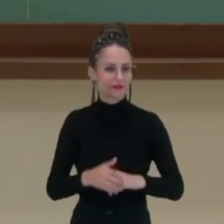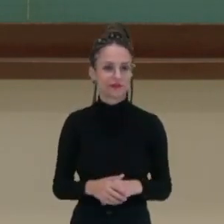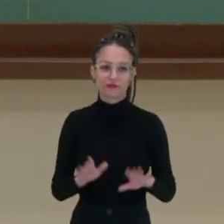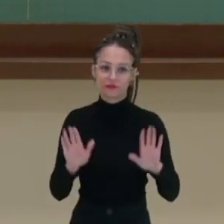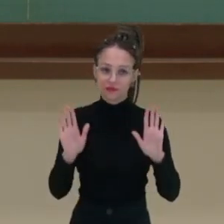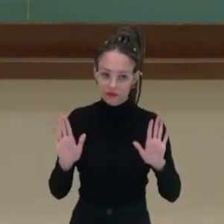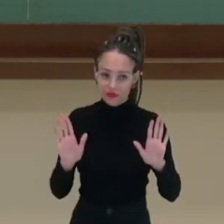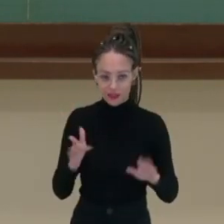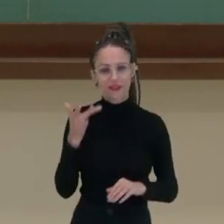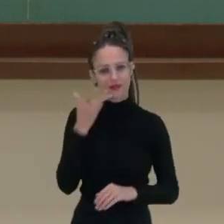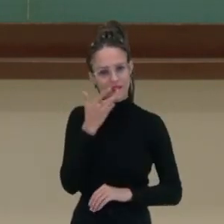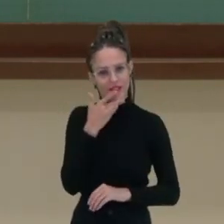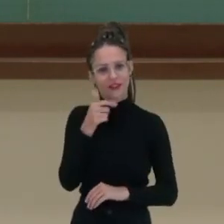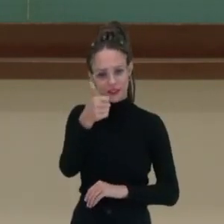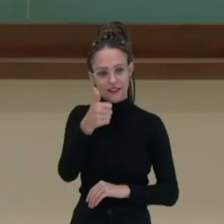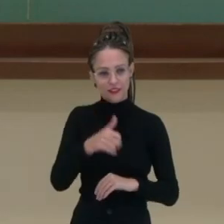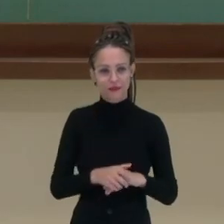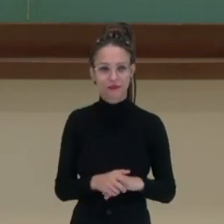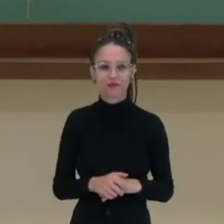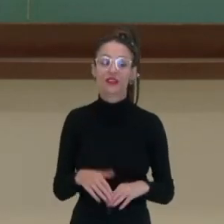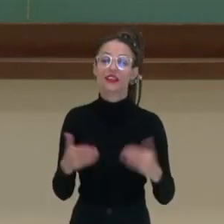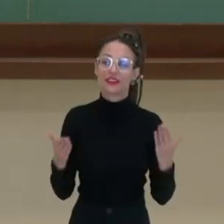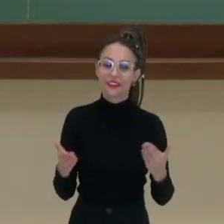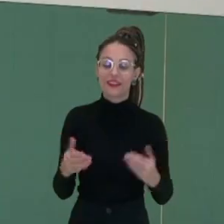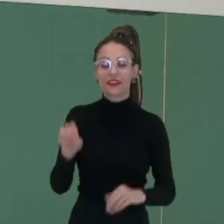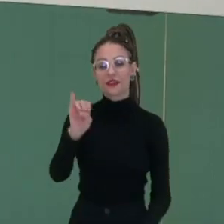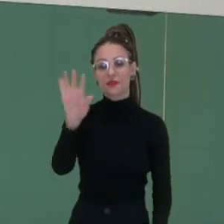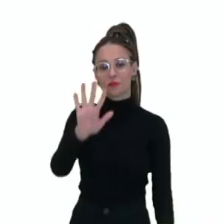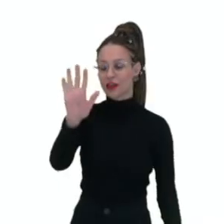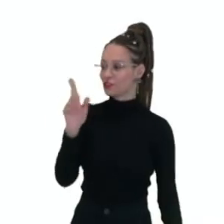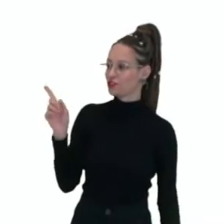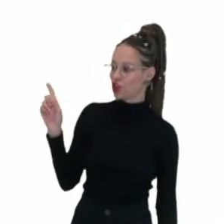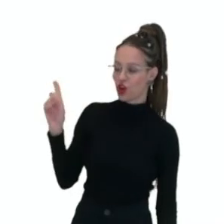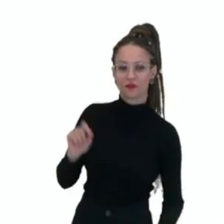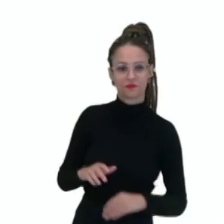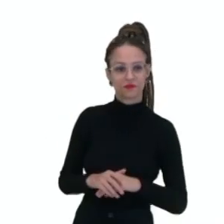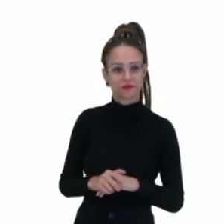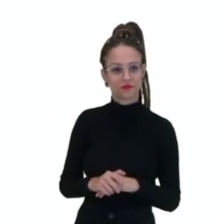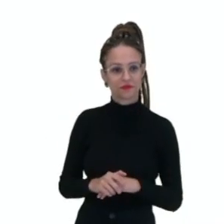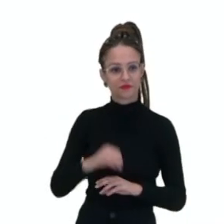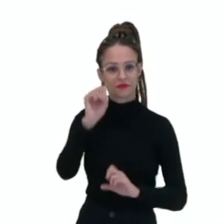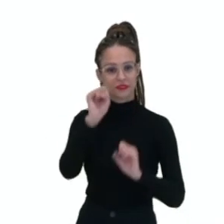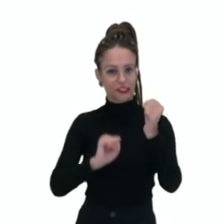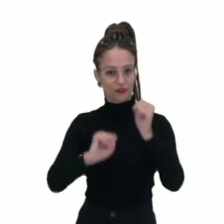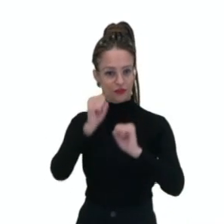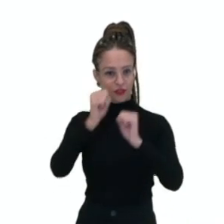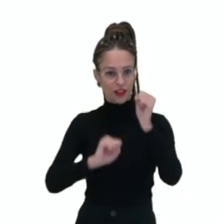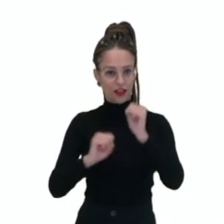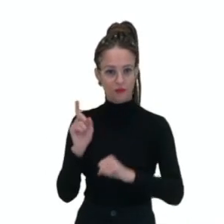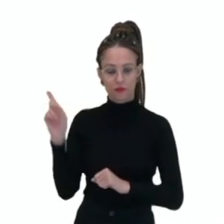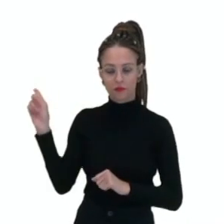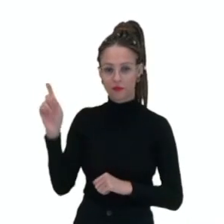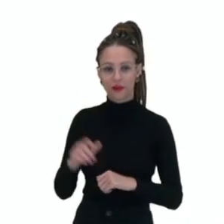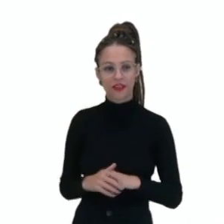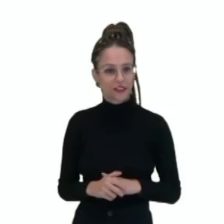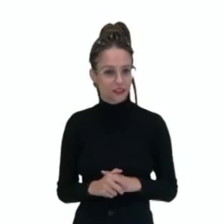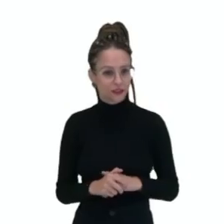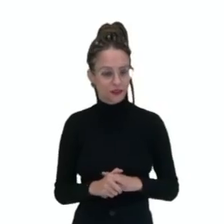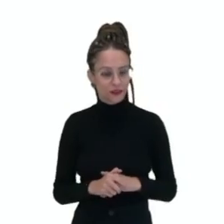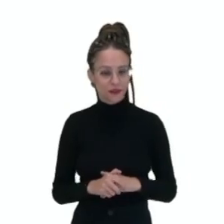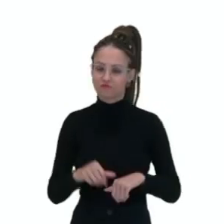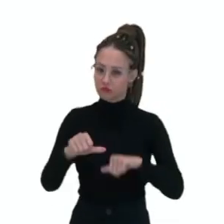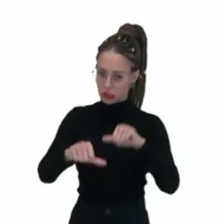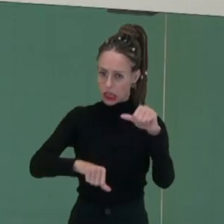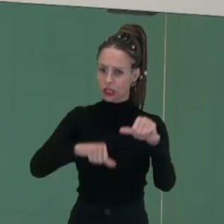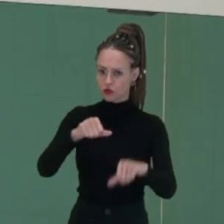Mas é uma delícia, né? A gente gosta. E aí a gente tem uma imagem, olha que bacana, da fábrica. Transforma ou não transforma